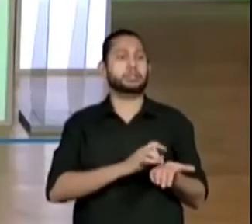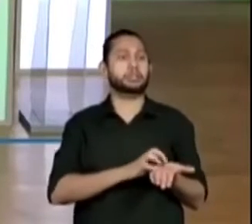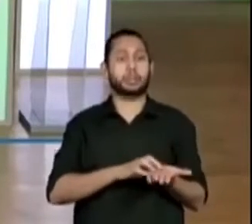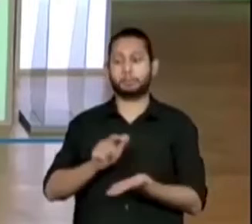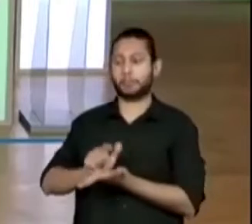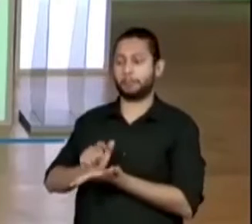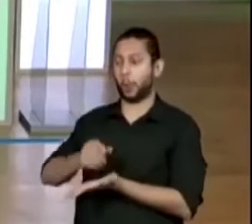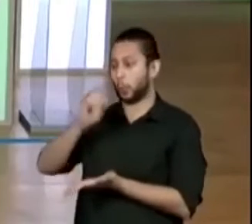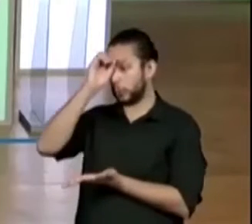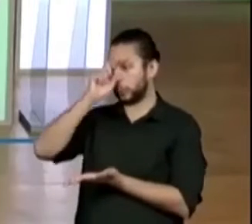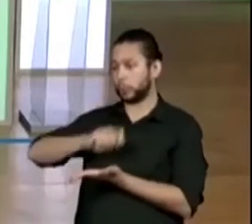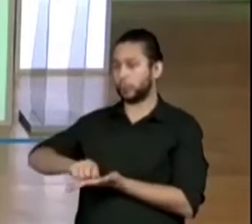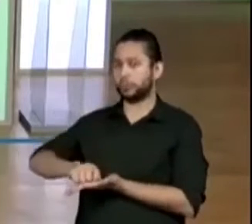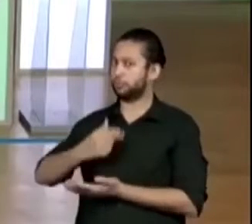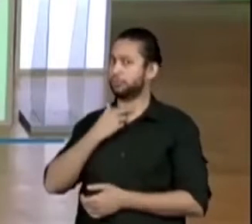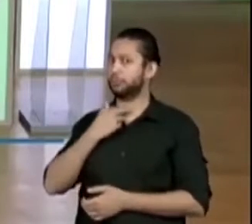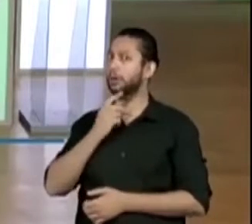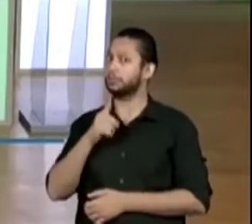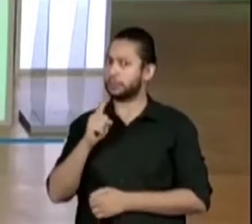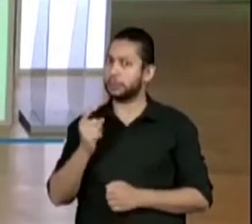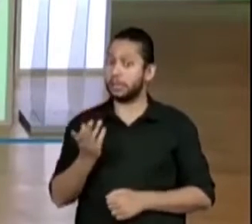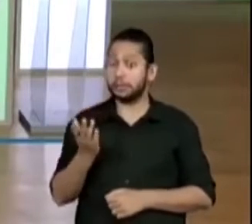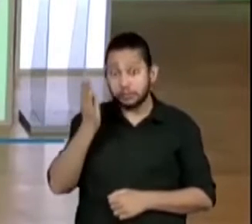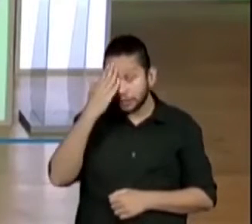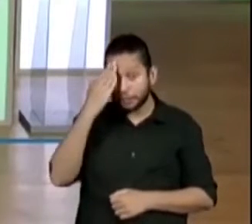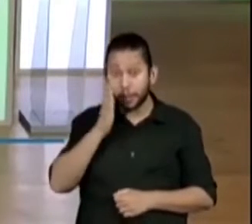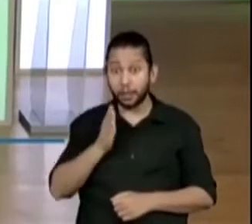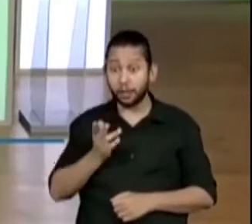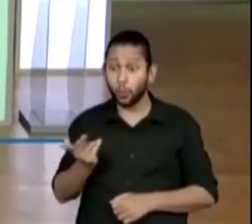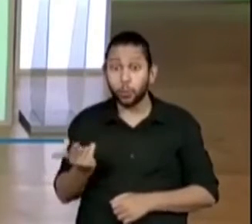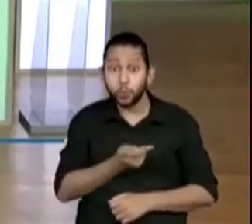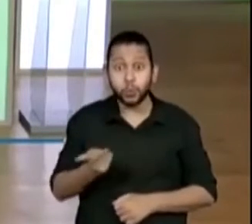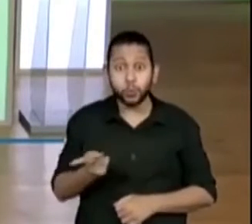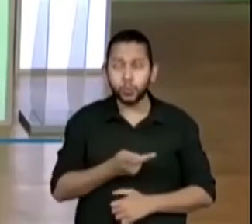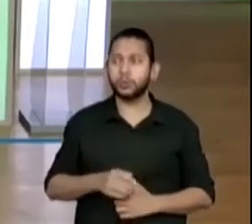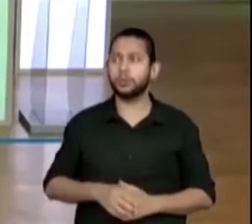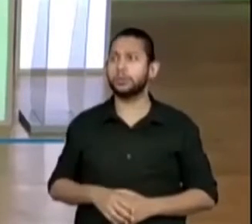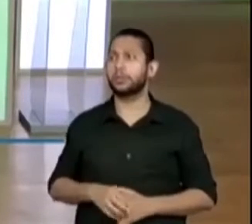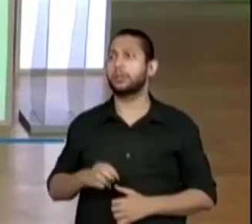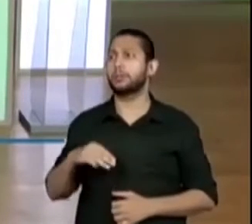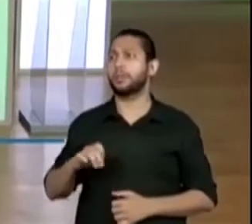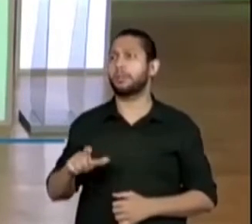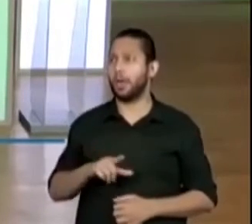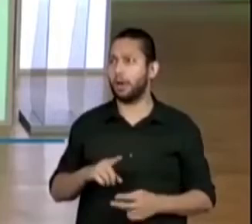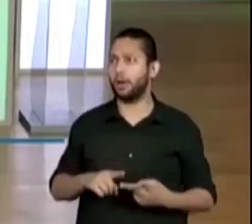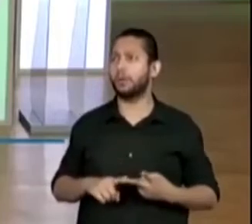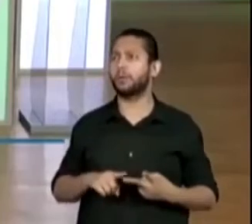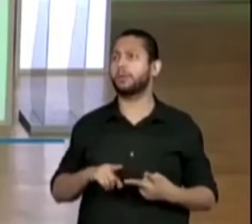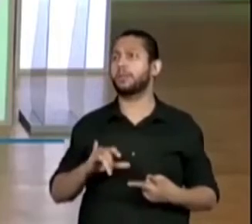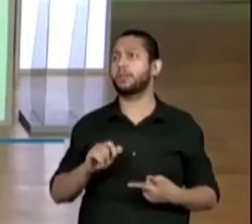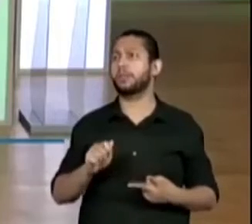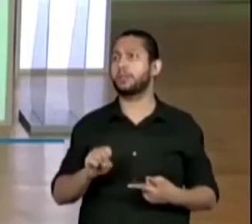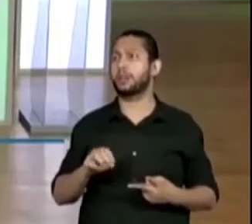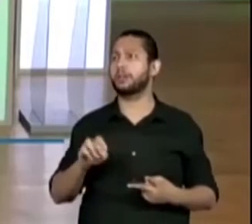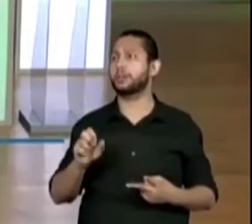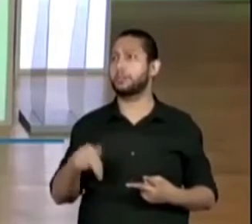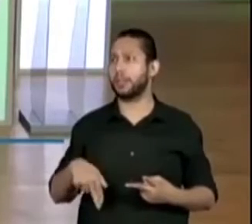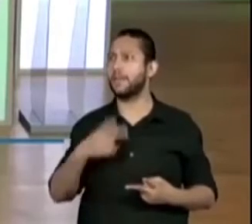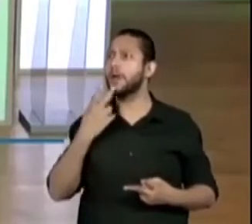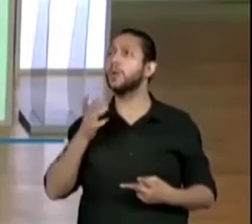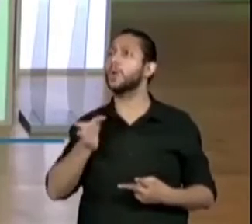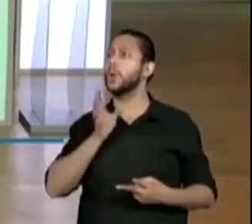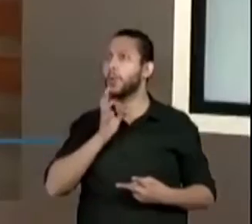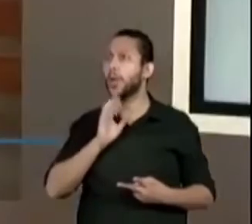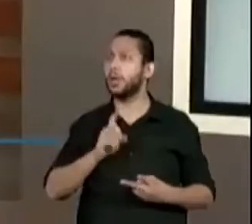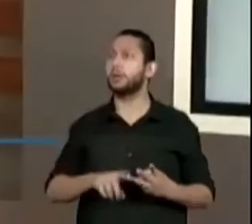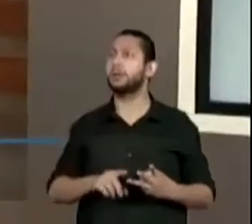Ó, a professora Priscila disse que o Miguel respondeu que sim, o aluno Davi, a Yasmin. Ai, ótimo. E aí a gente